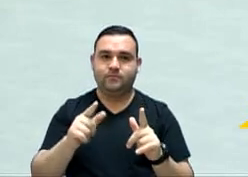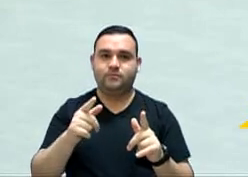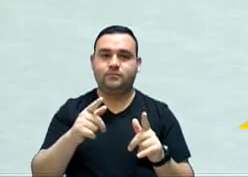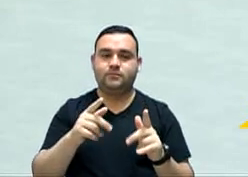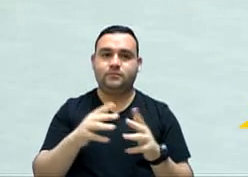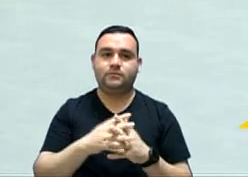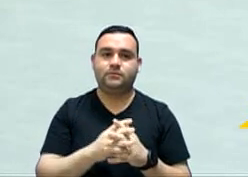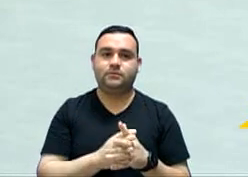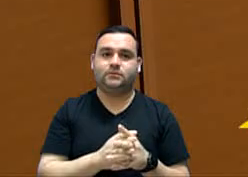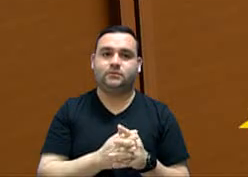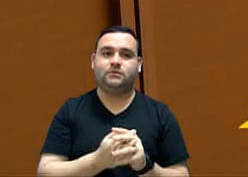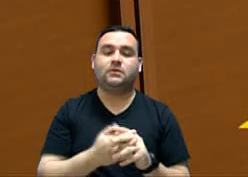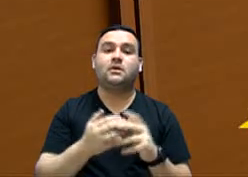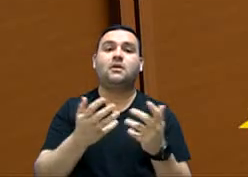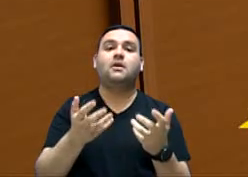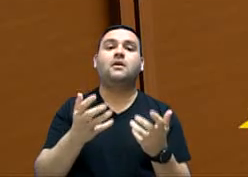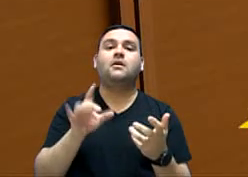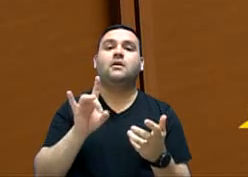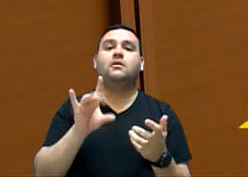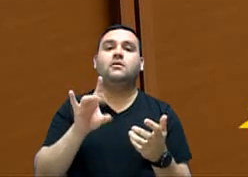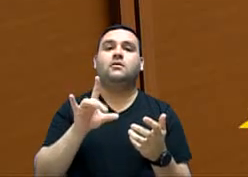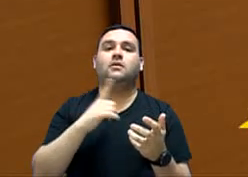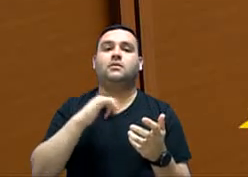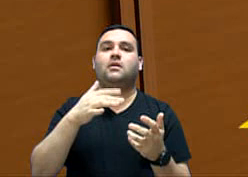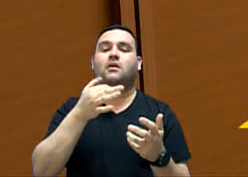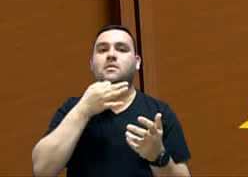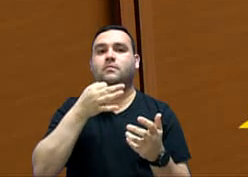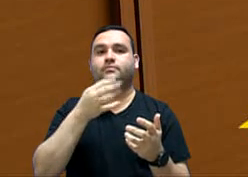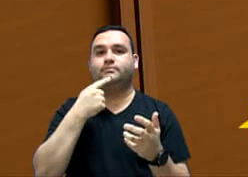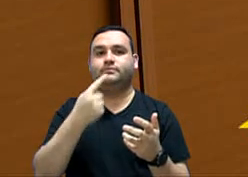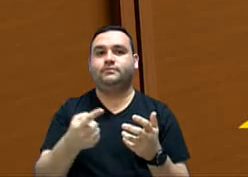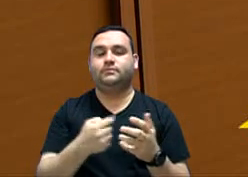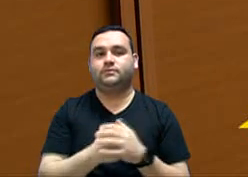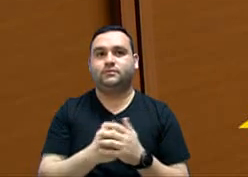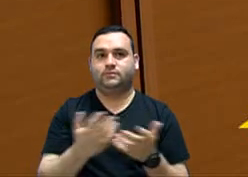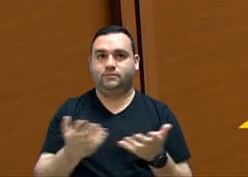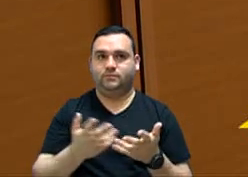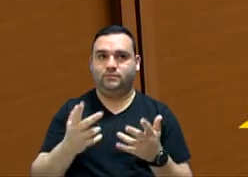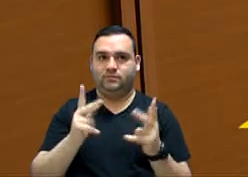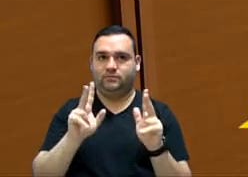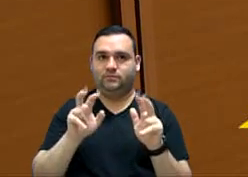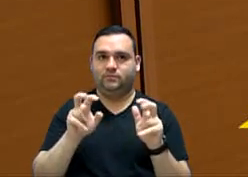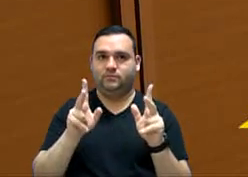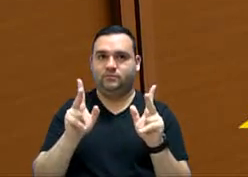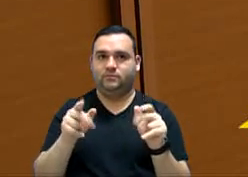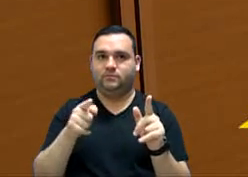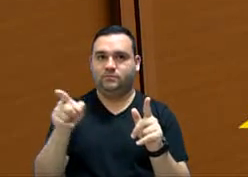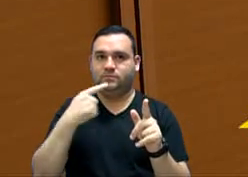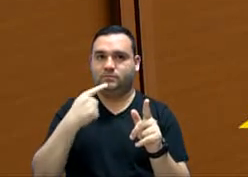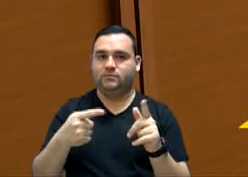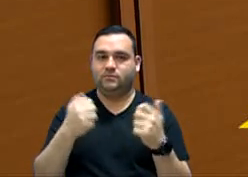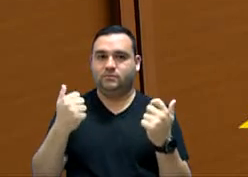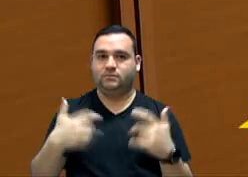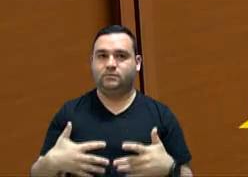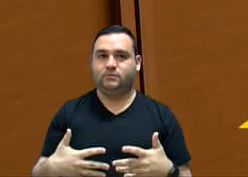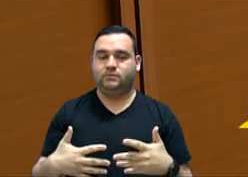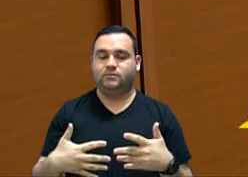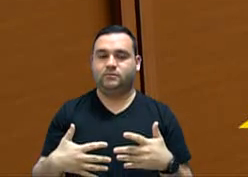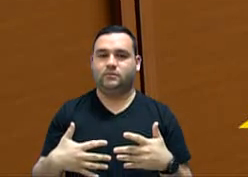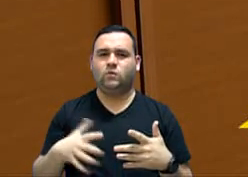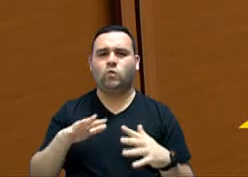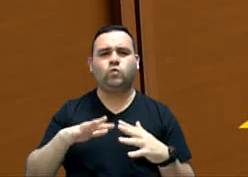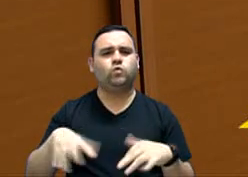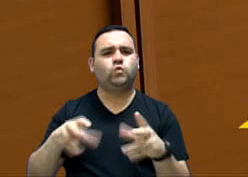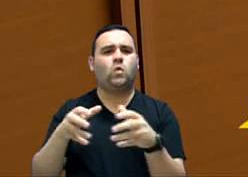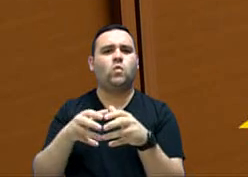pastor. Eu queria apenas fazer um comentário nessa linha que Vossa Excelência falou a respeito de que